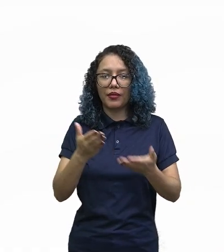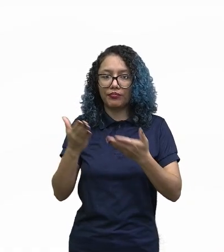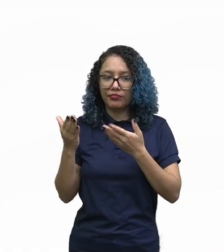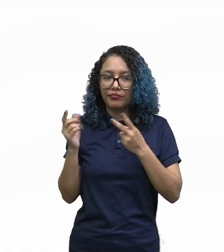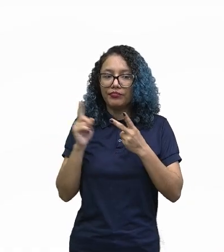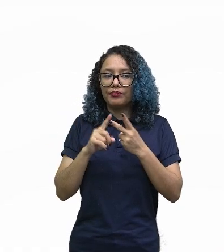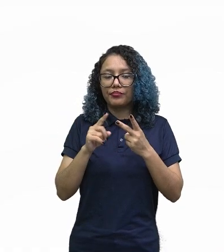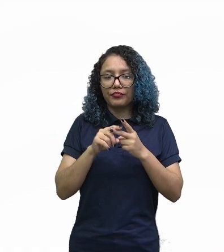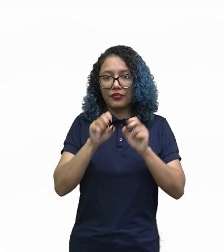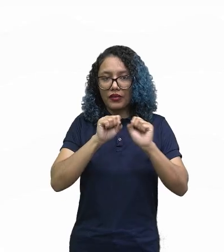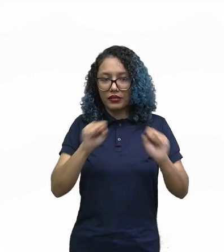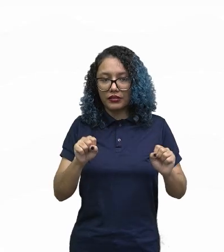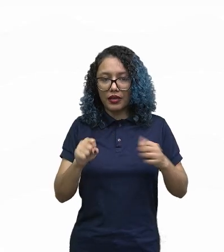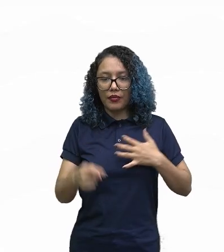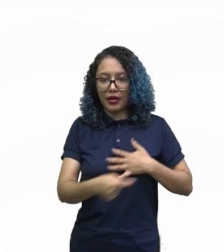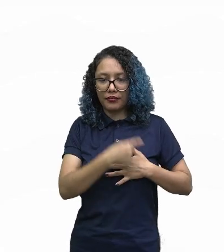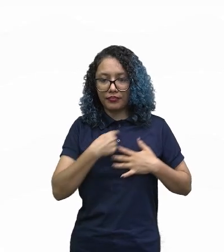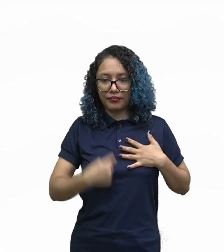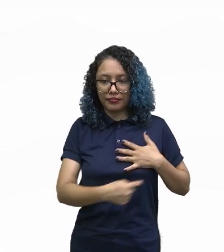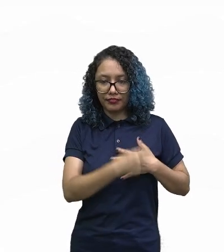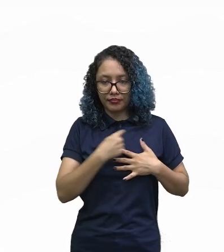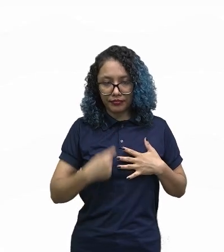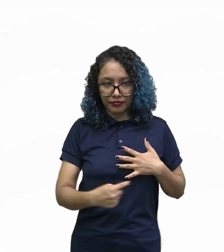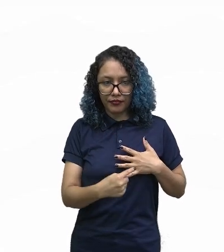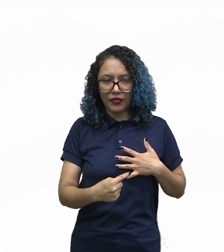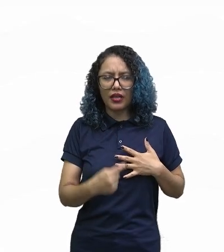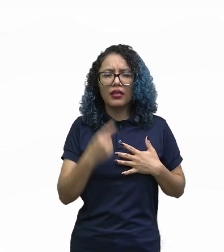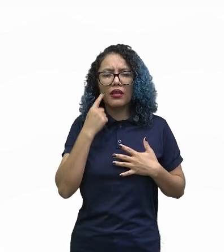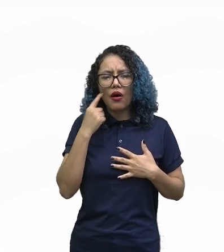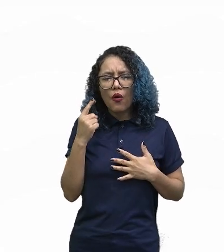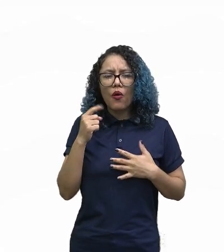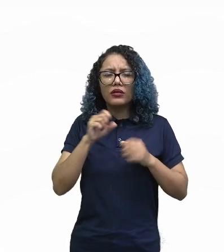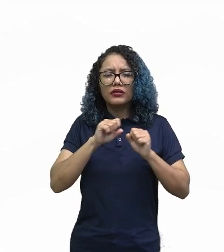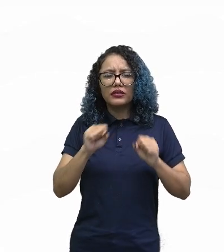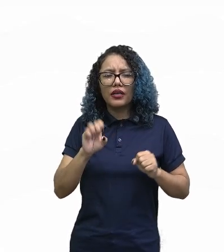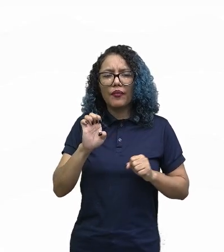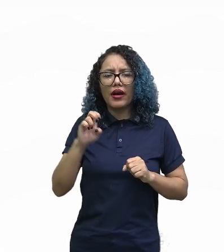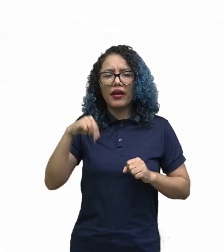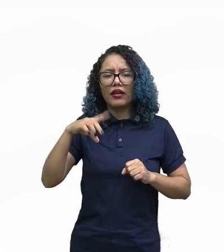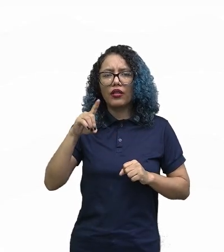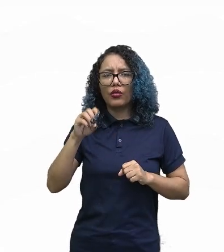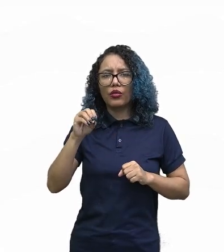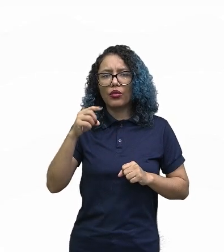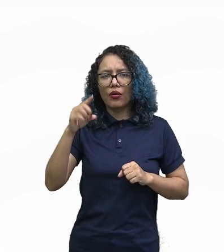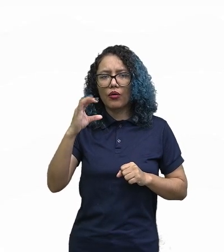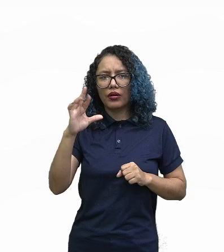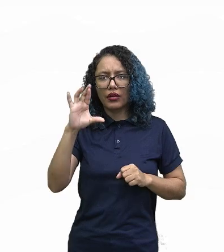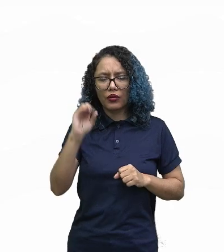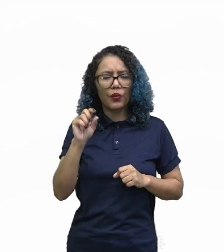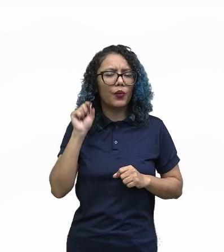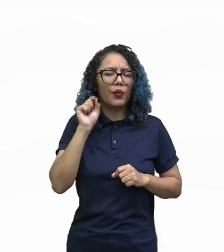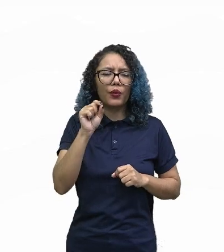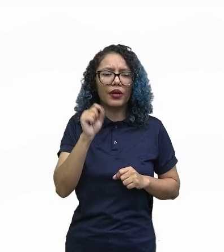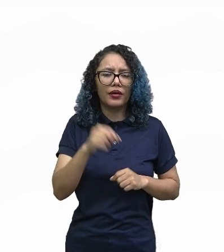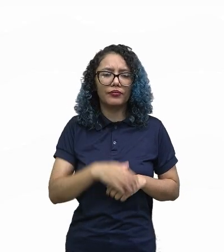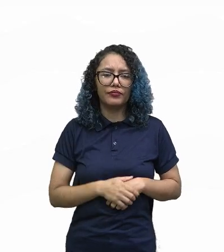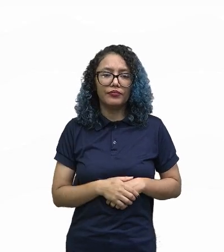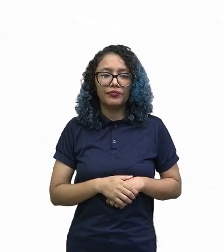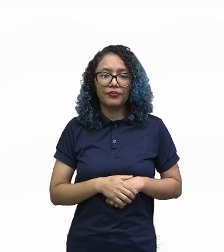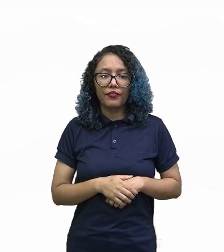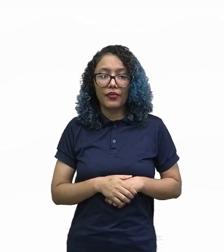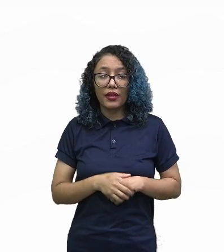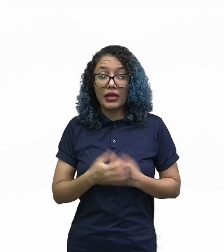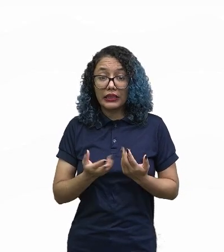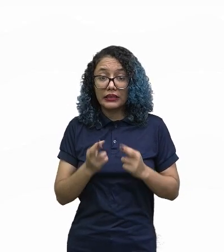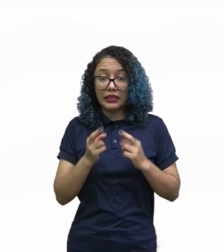sistema endócrino. Quando a gente fala do sistema endócrino, a gente está falando aí de um sistema que está relacionado com a produção